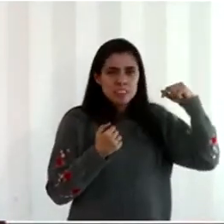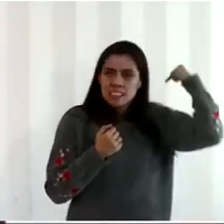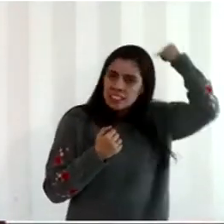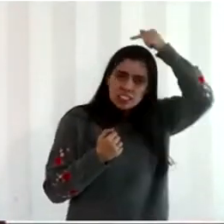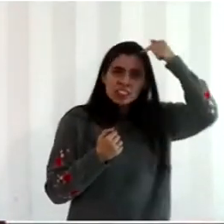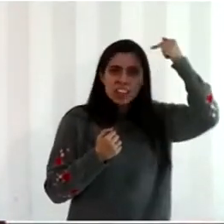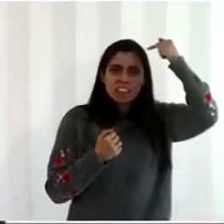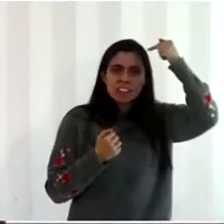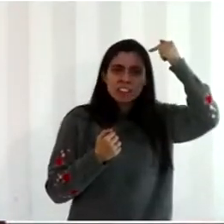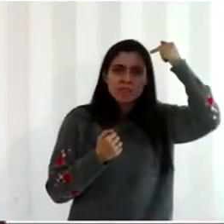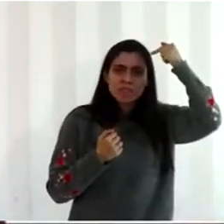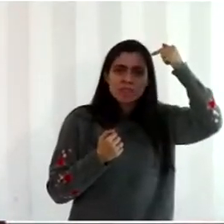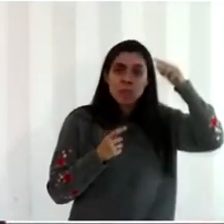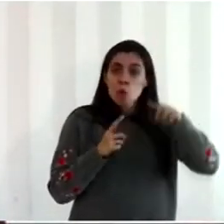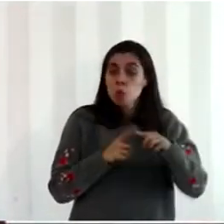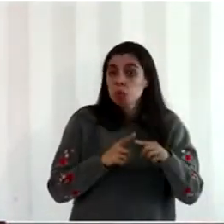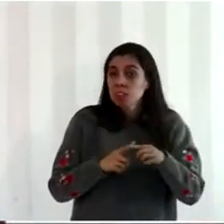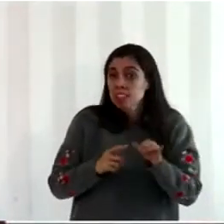será em vão.